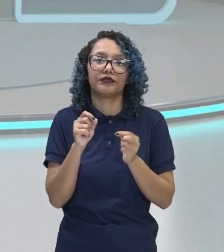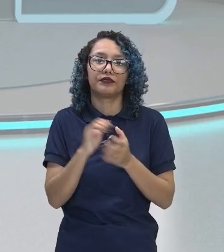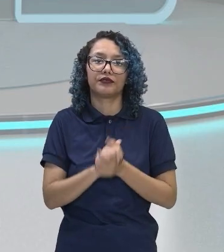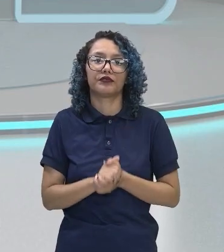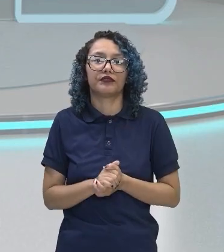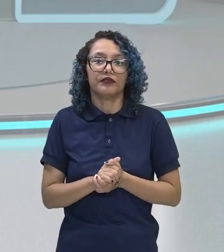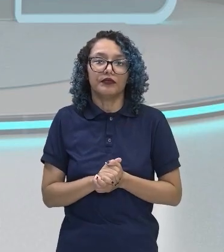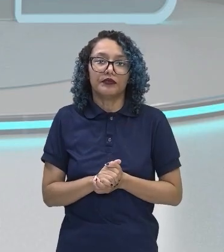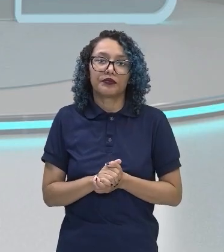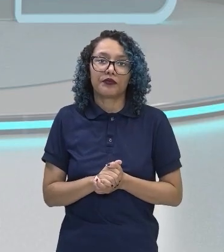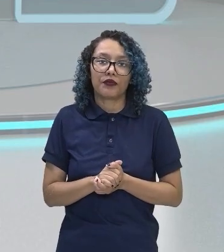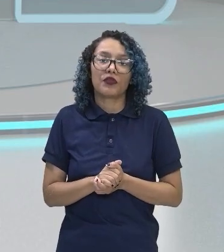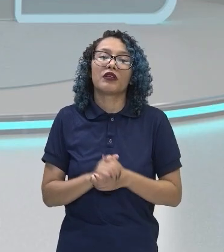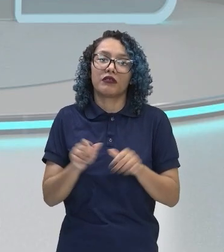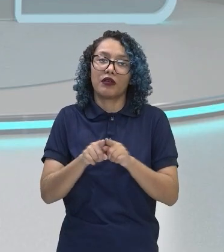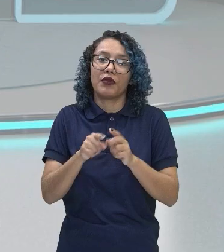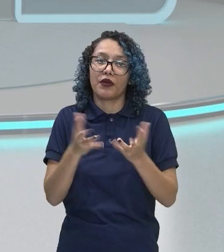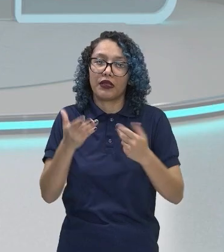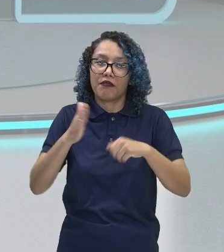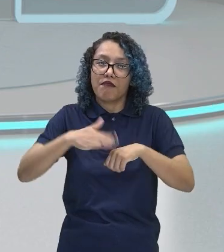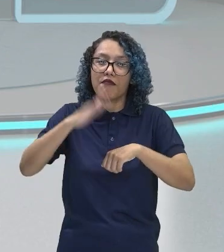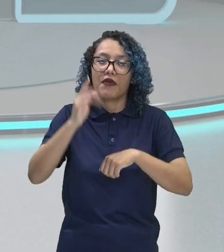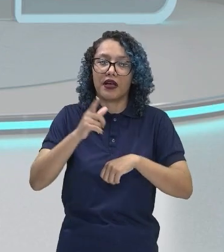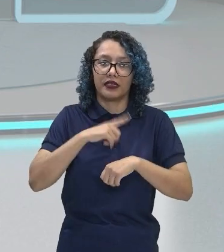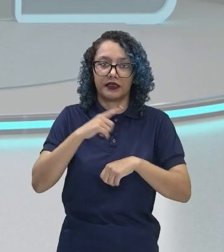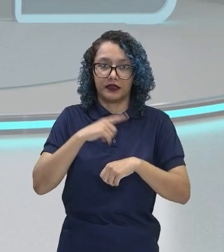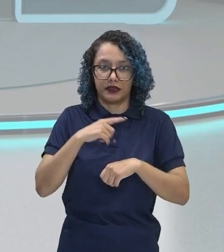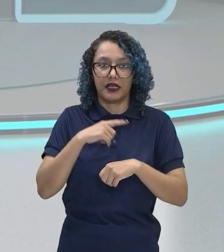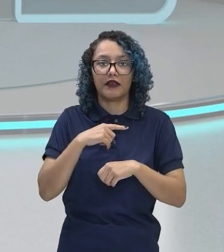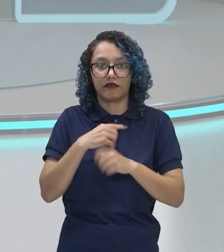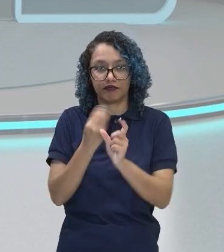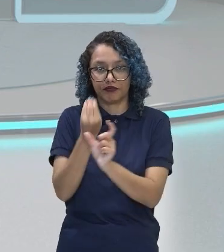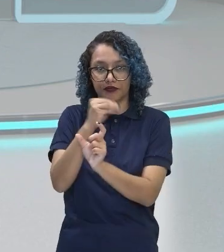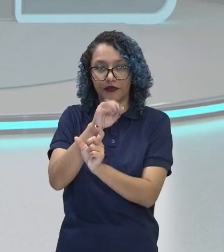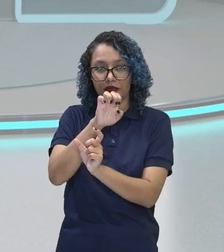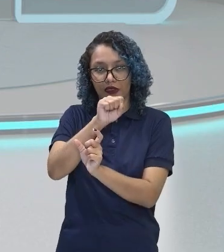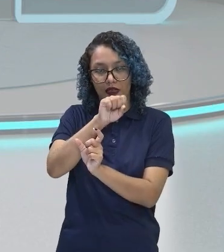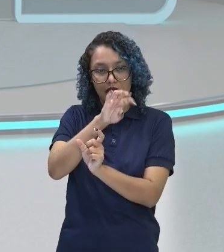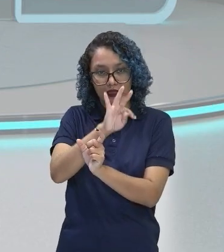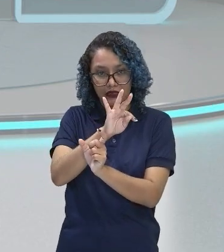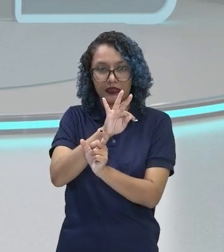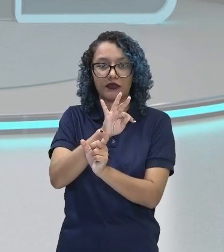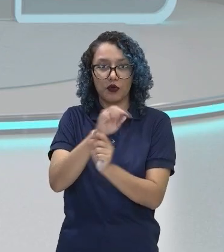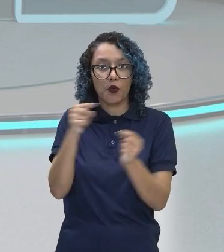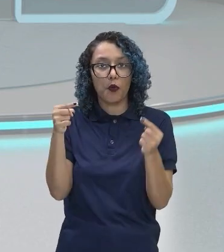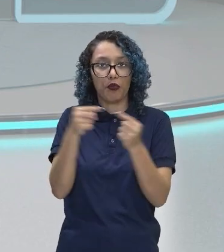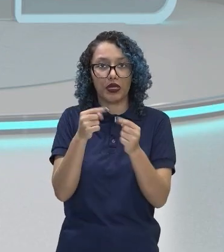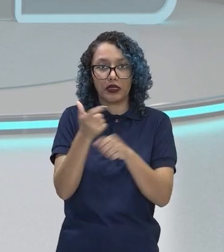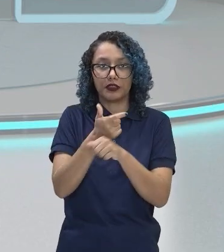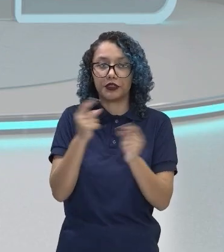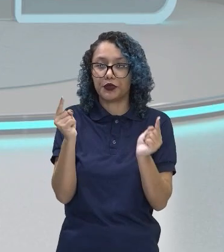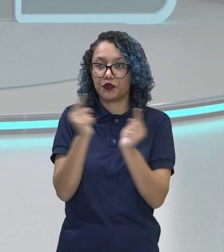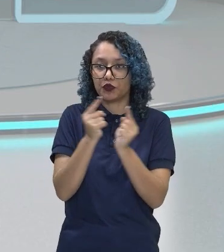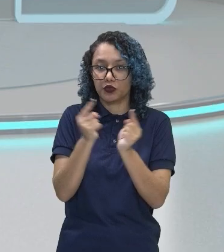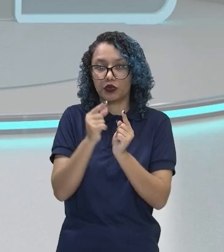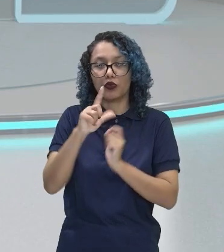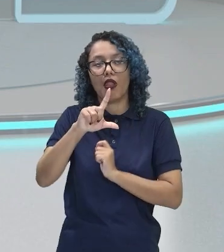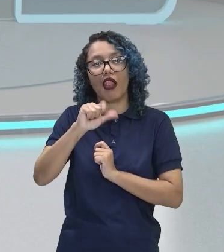do superlativo. Large é um adjetivo curto também, e nesse adjetivo curto, eu vou